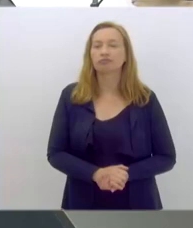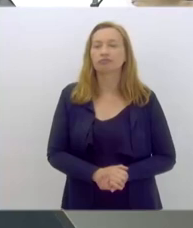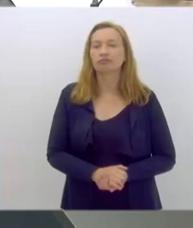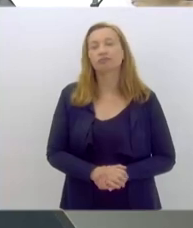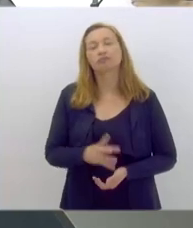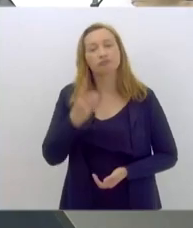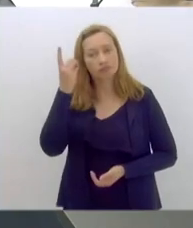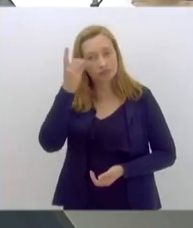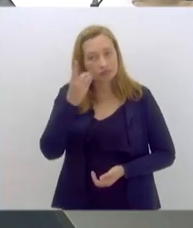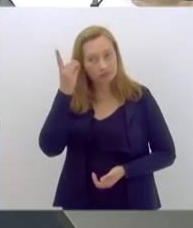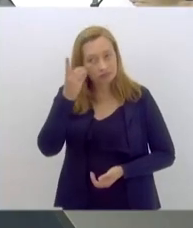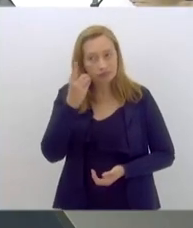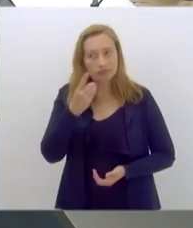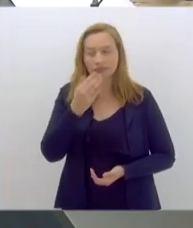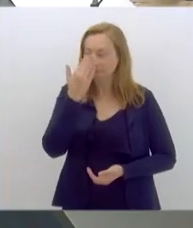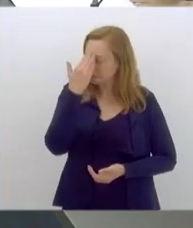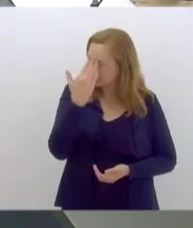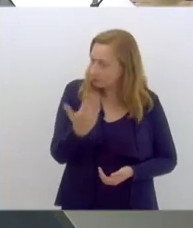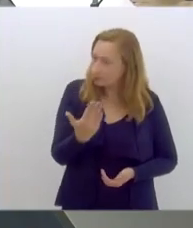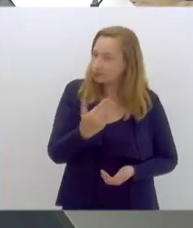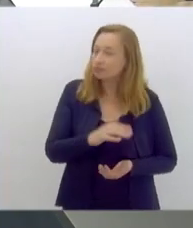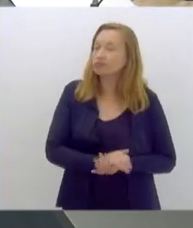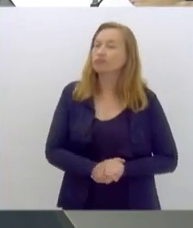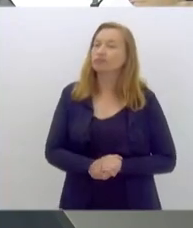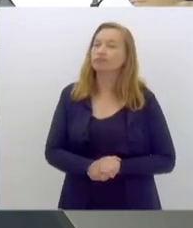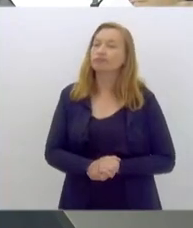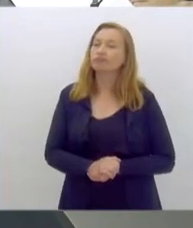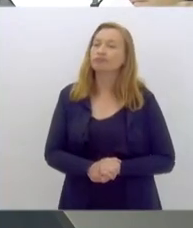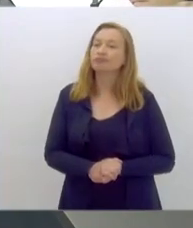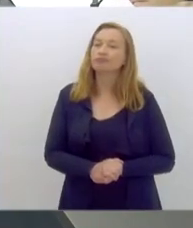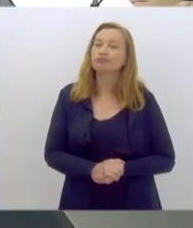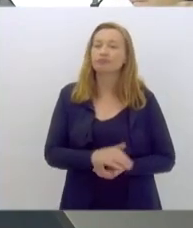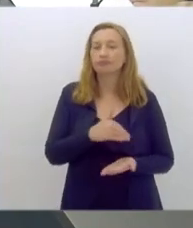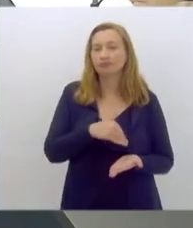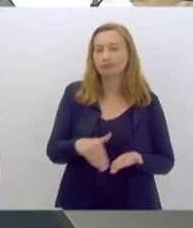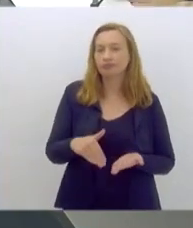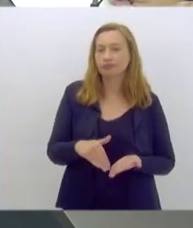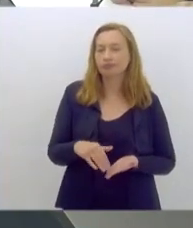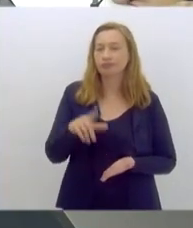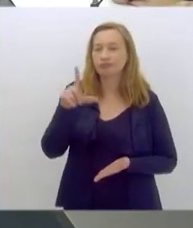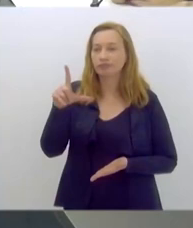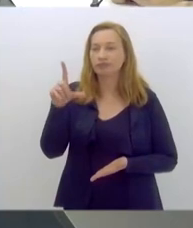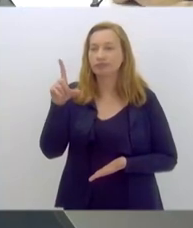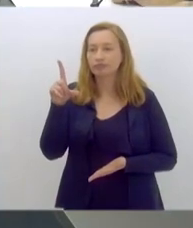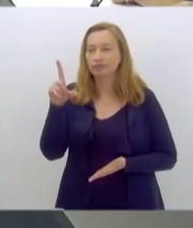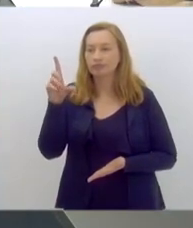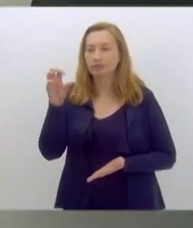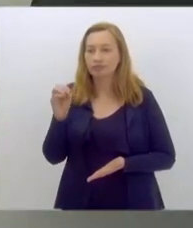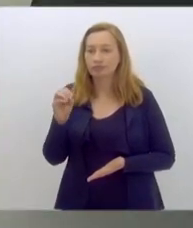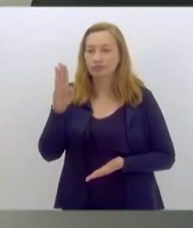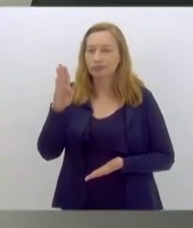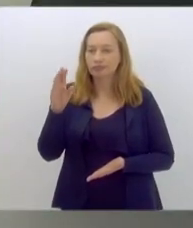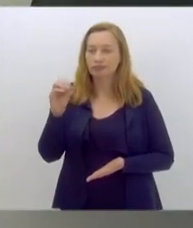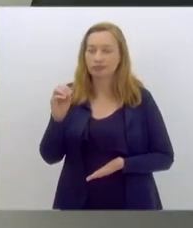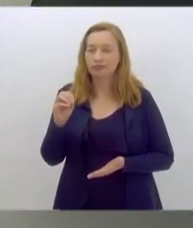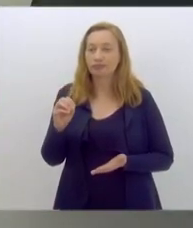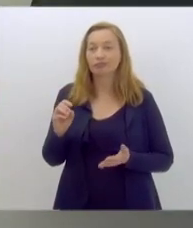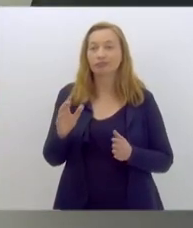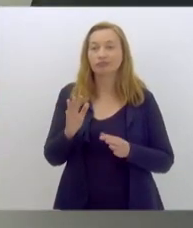Deputado Obrigada secretário Lobo ele tá de férias então